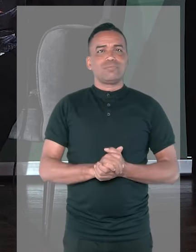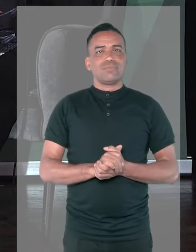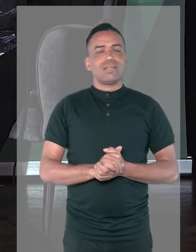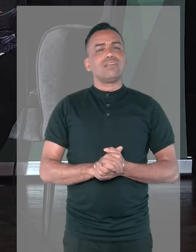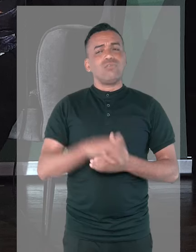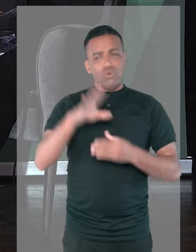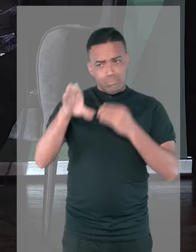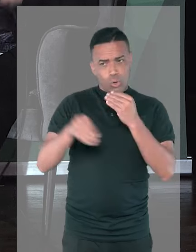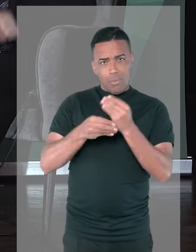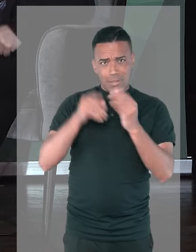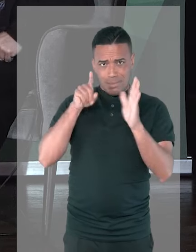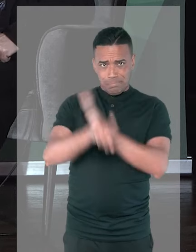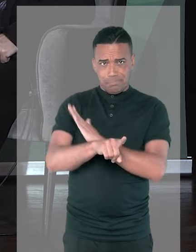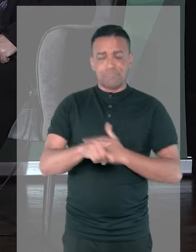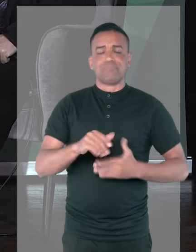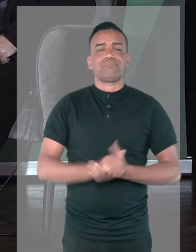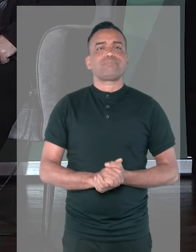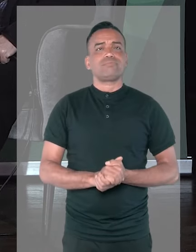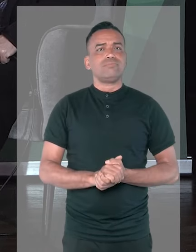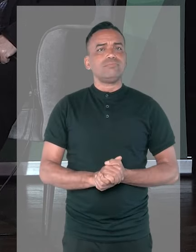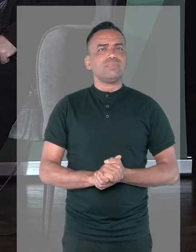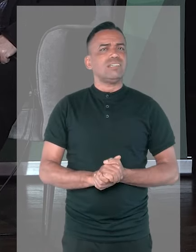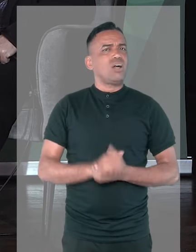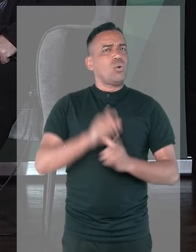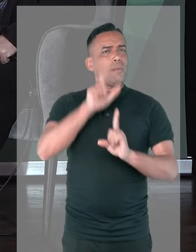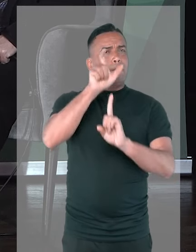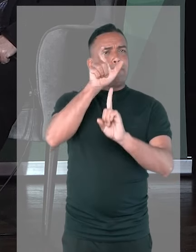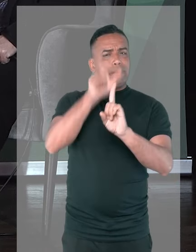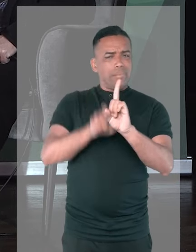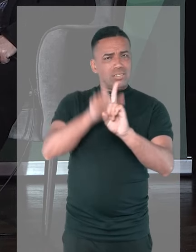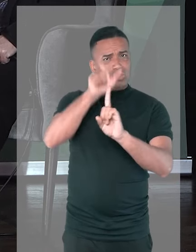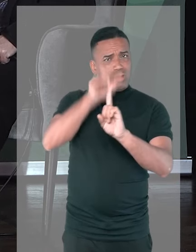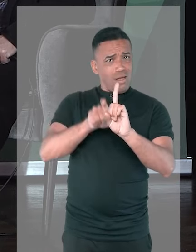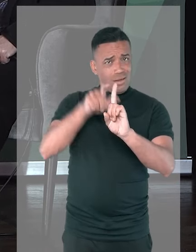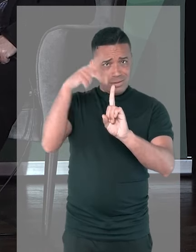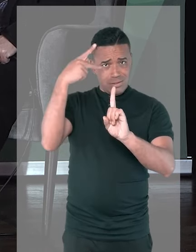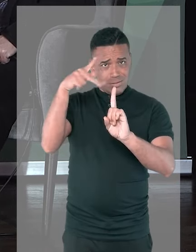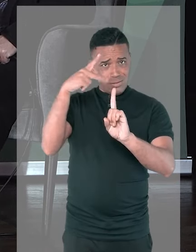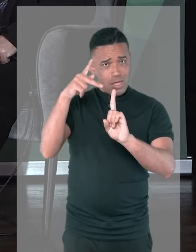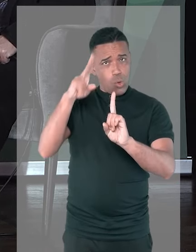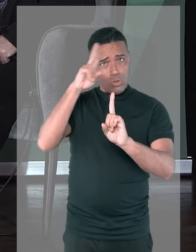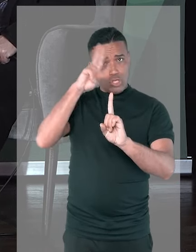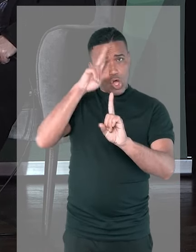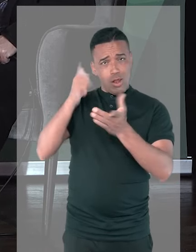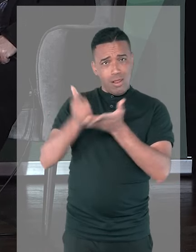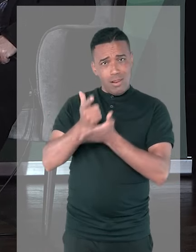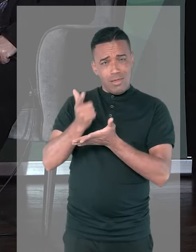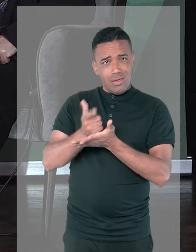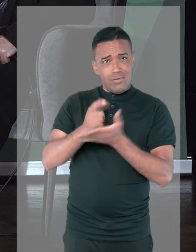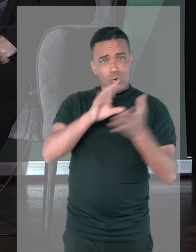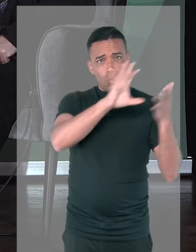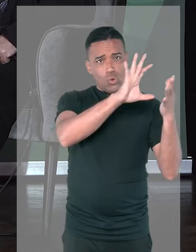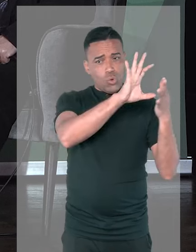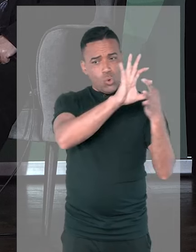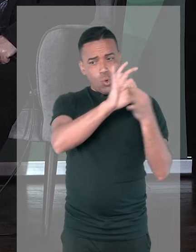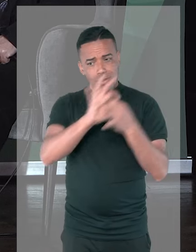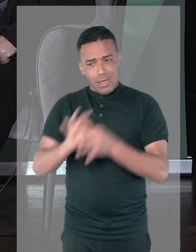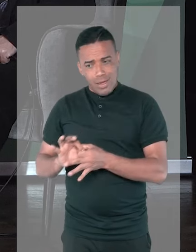a pergunta, existem personagens do seu livro que, no contexto da